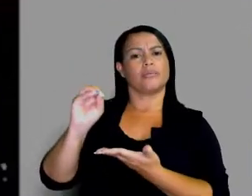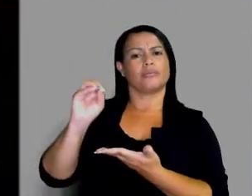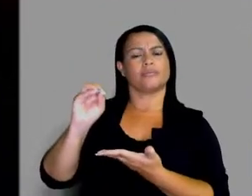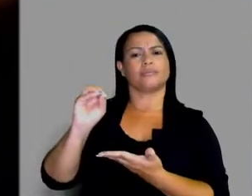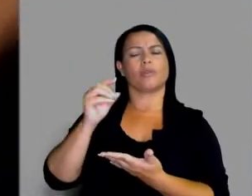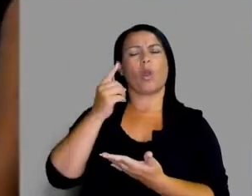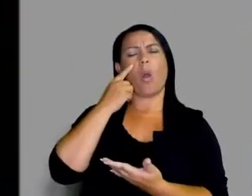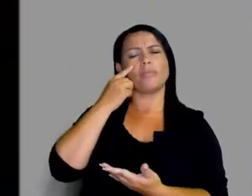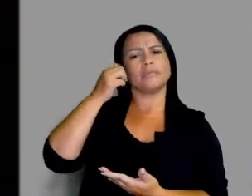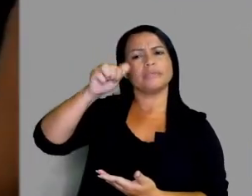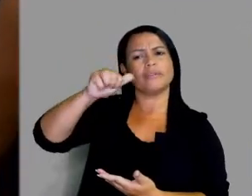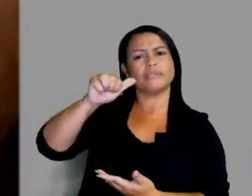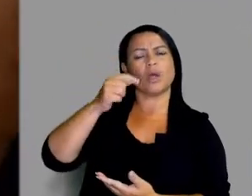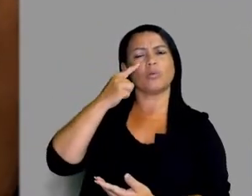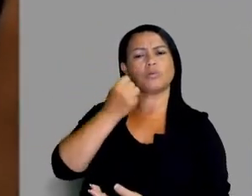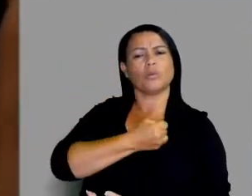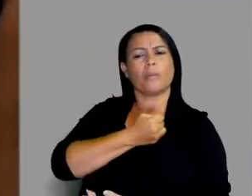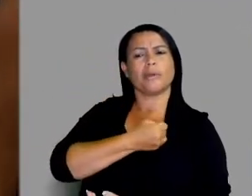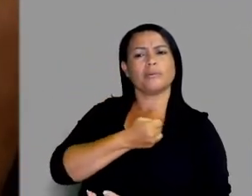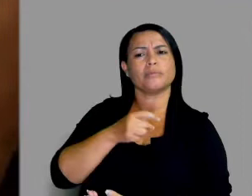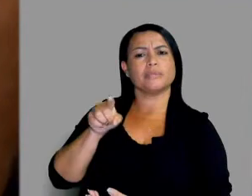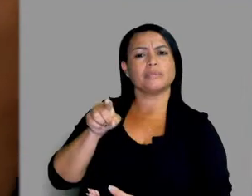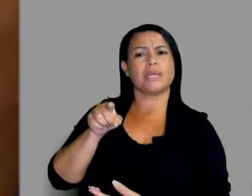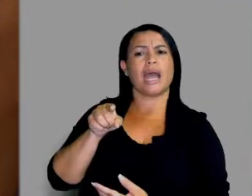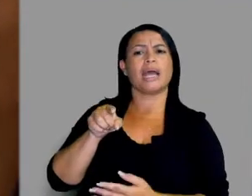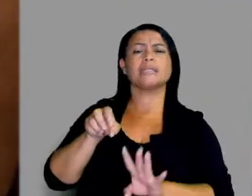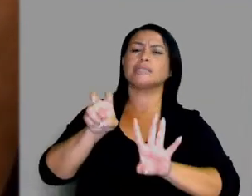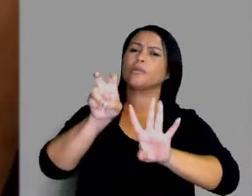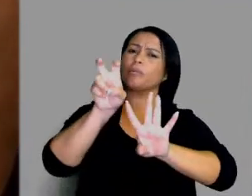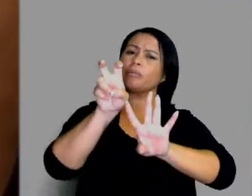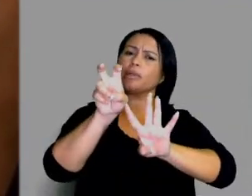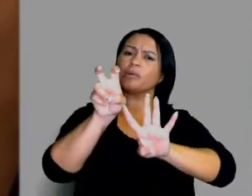tá? Analisa só esse número aqui,